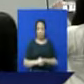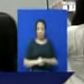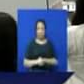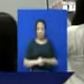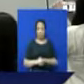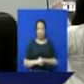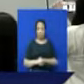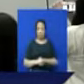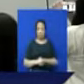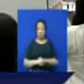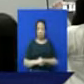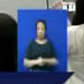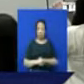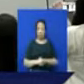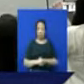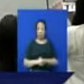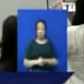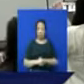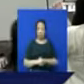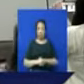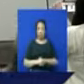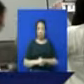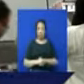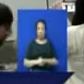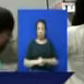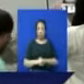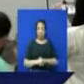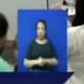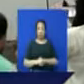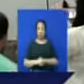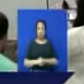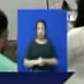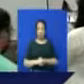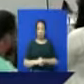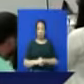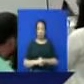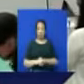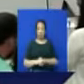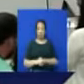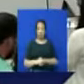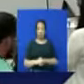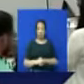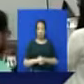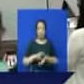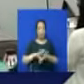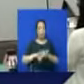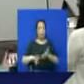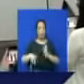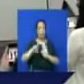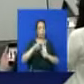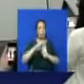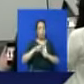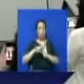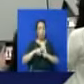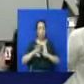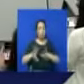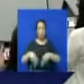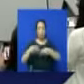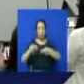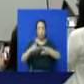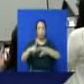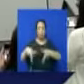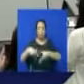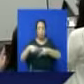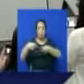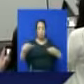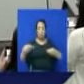me permitisse, o presidente quebrar o protocolo e dar um presente ao